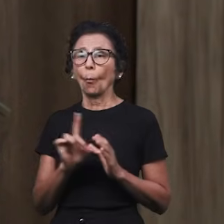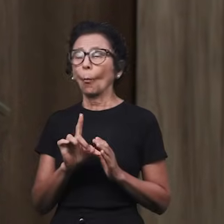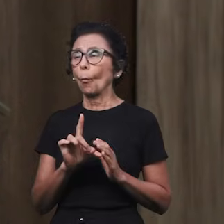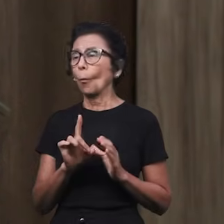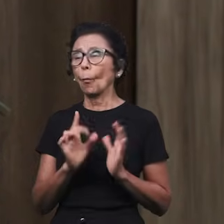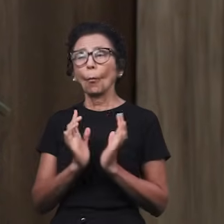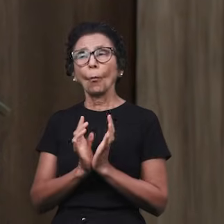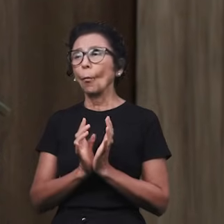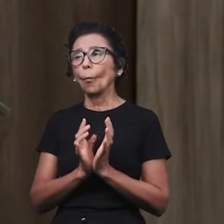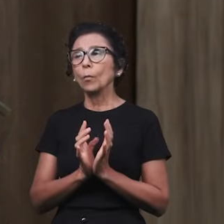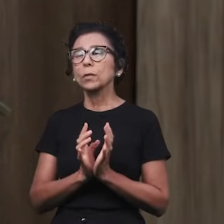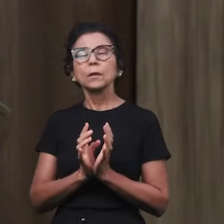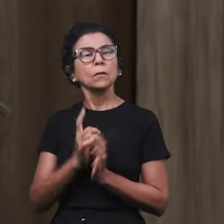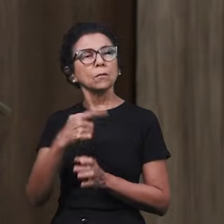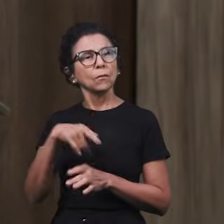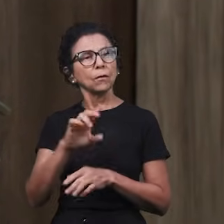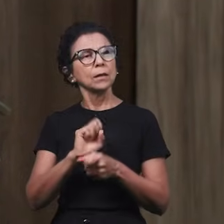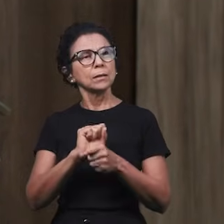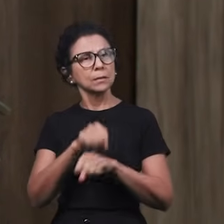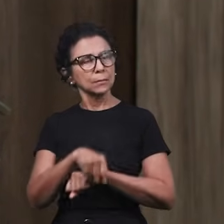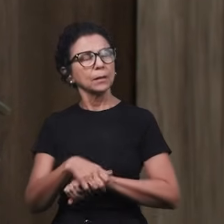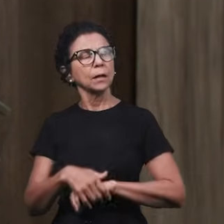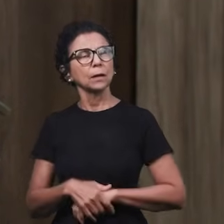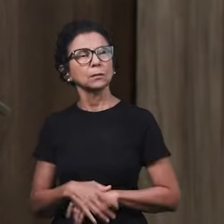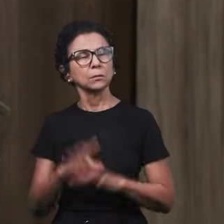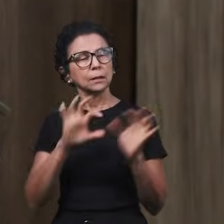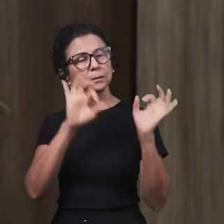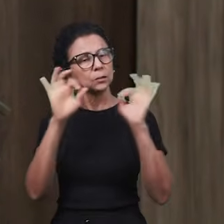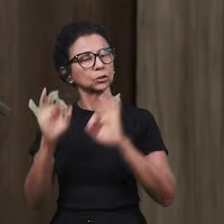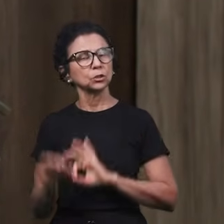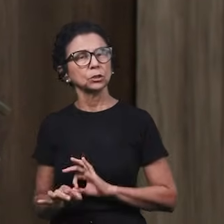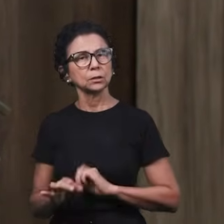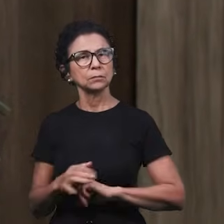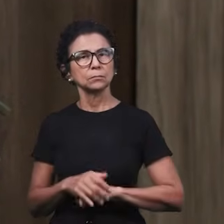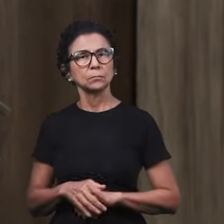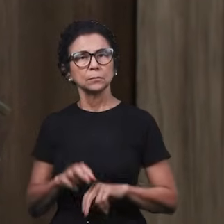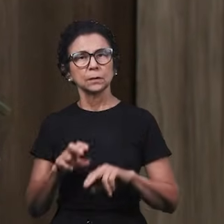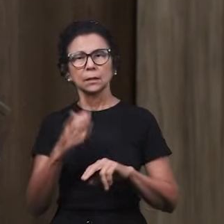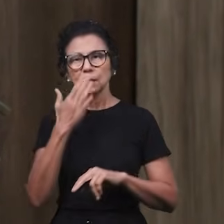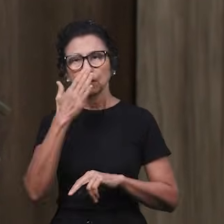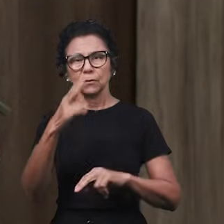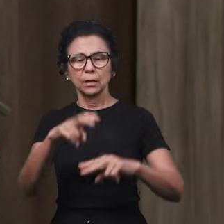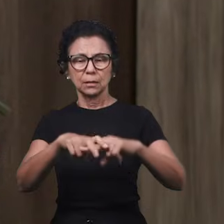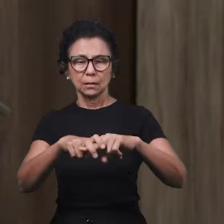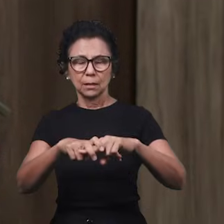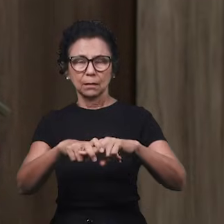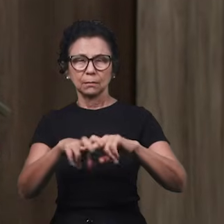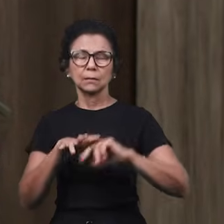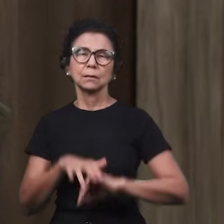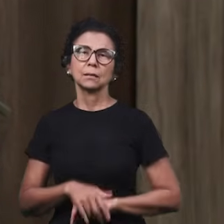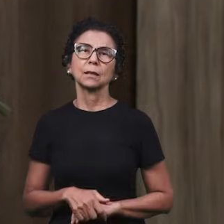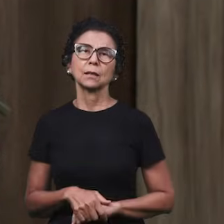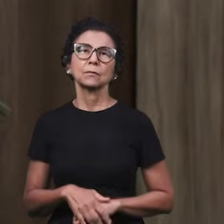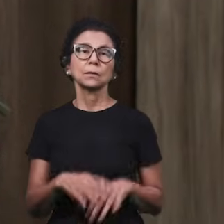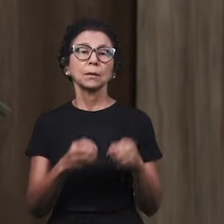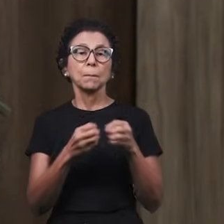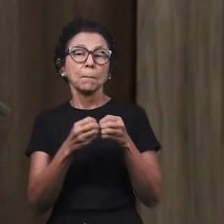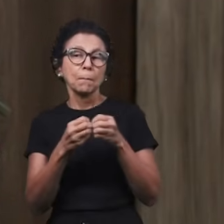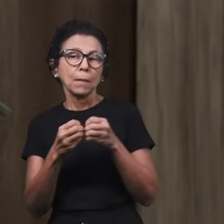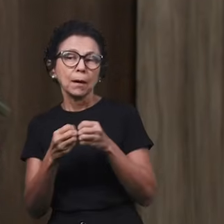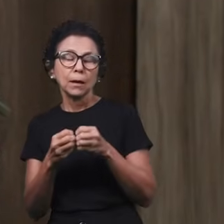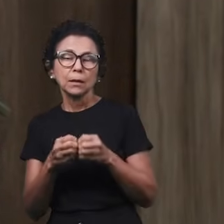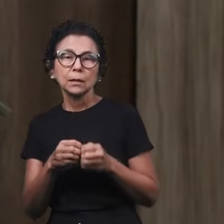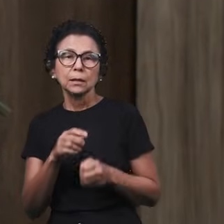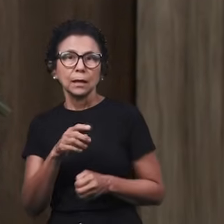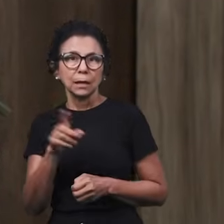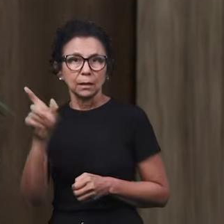seminário. Ótimo. Senta lá na frente, né? Tem lugar para sentar lá na frente? Senta lá na frente. fica próximo, tem surdo, converse